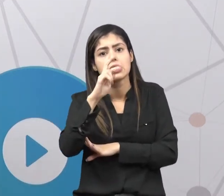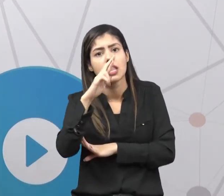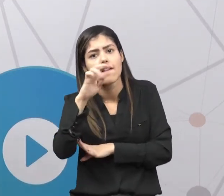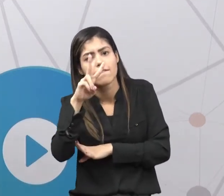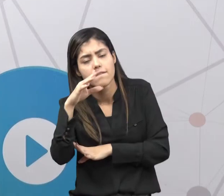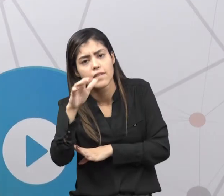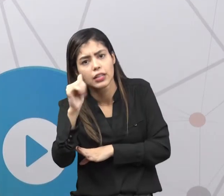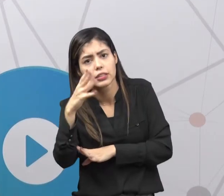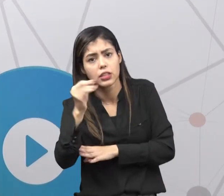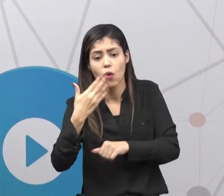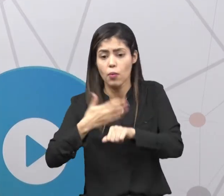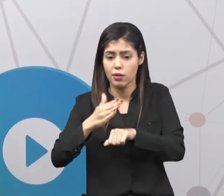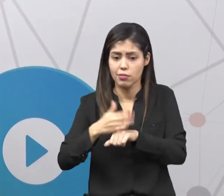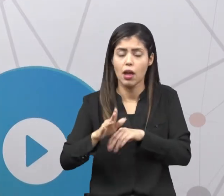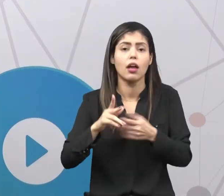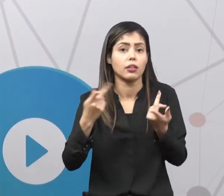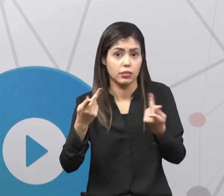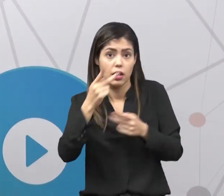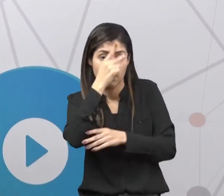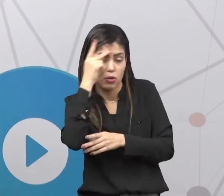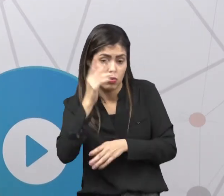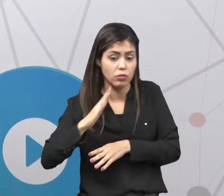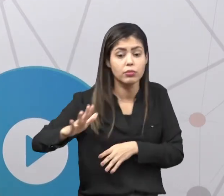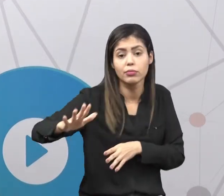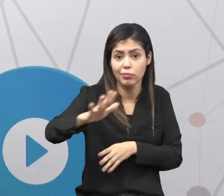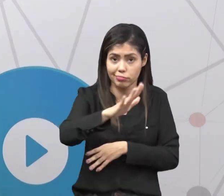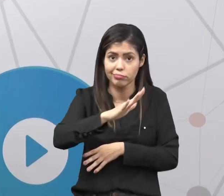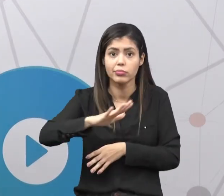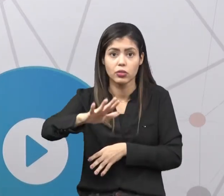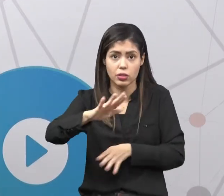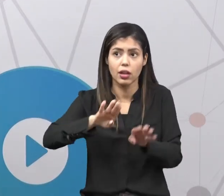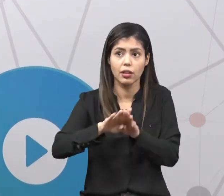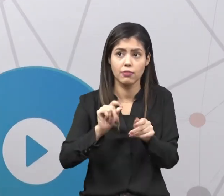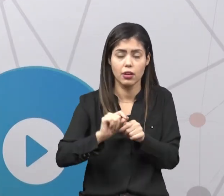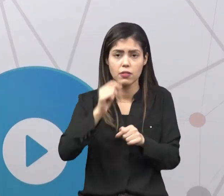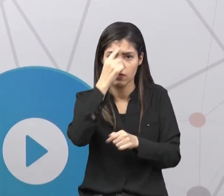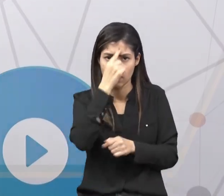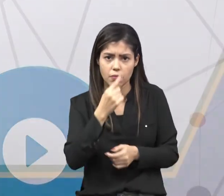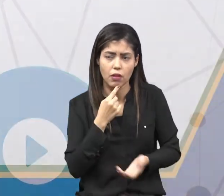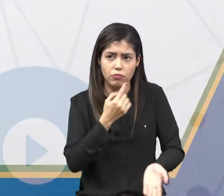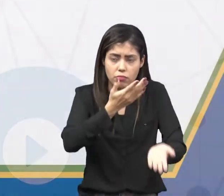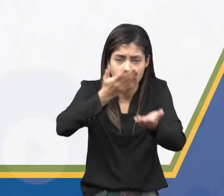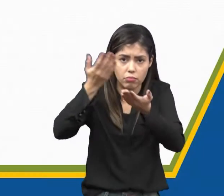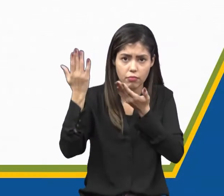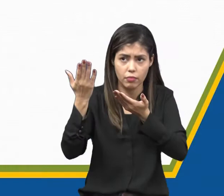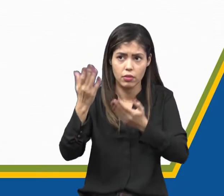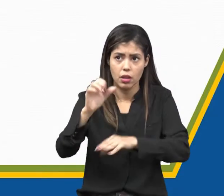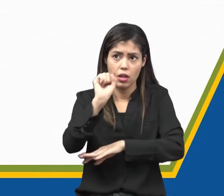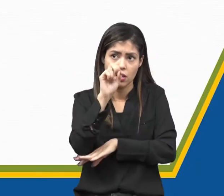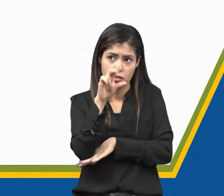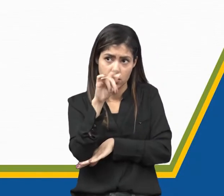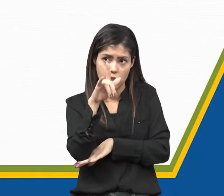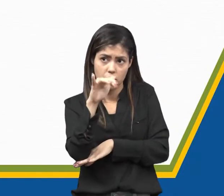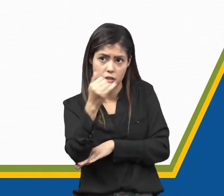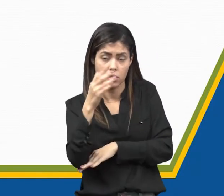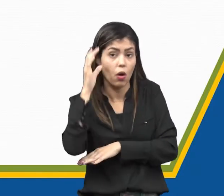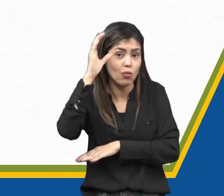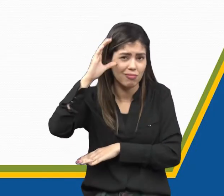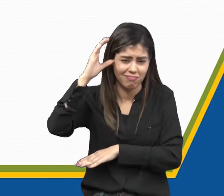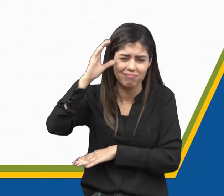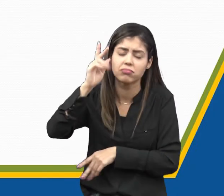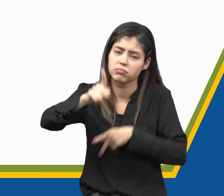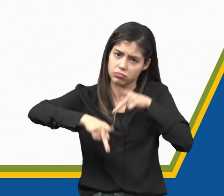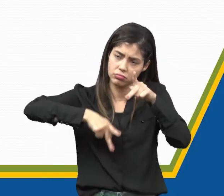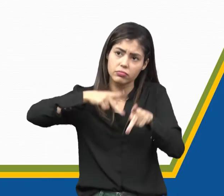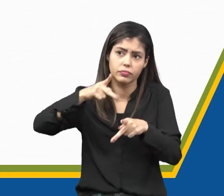isso são práticas, estou falando de práticas que podemos citar. Veja aí nos slides que essa sinalização de conscientização da